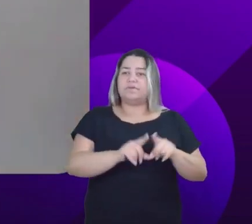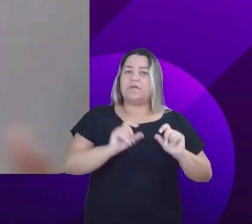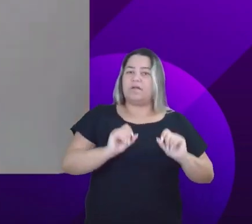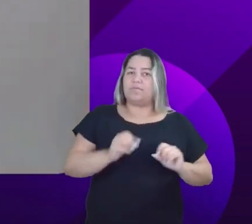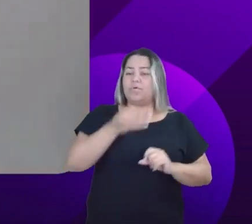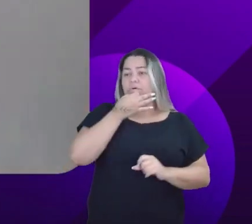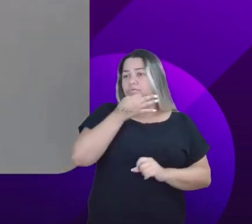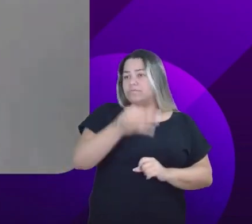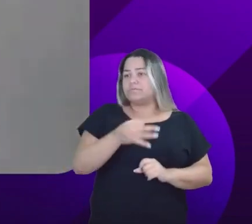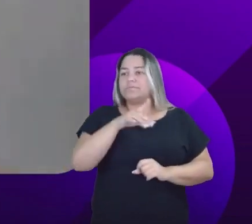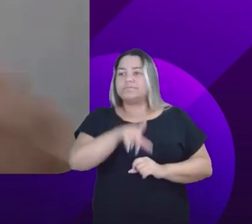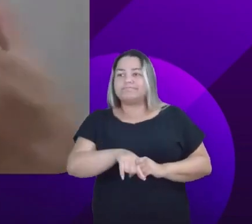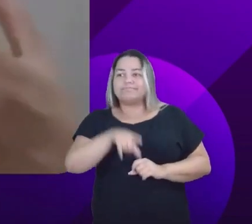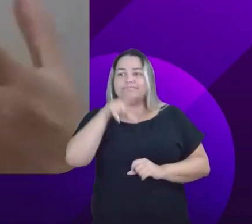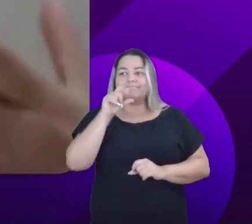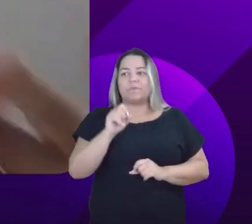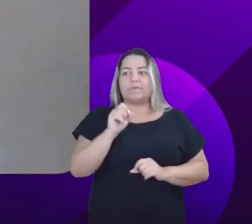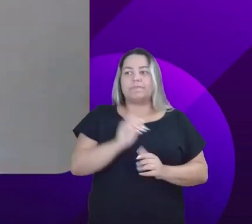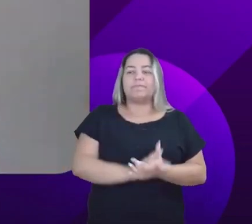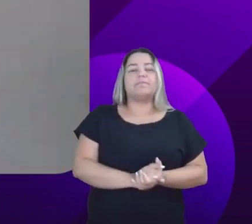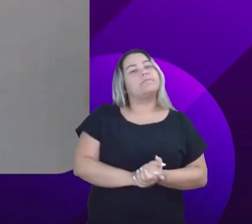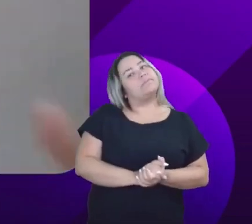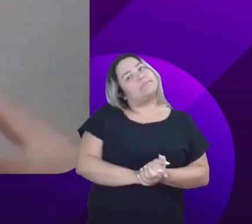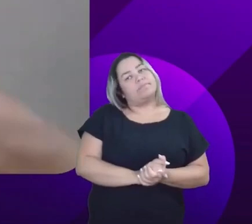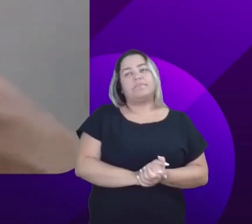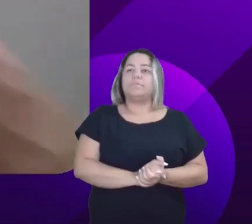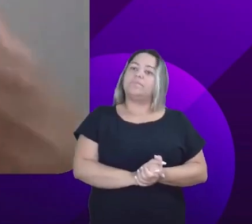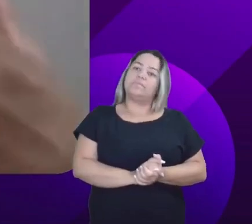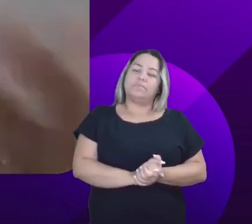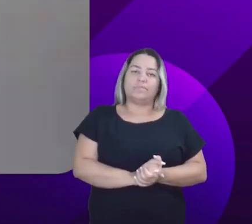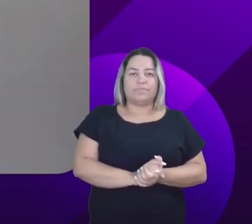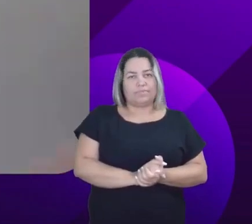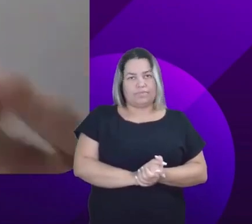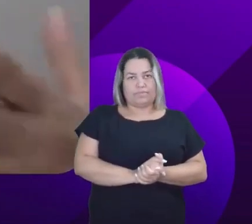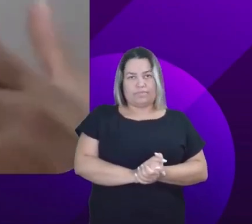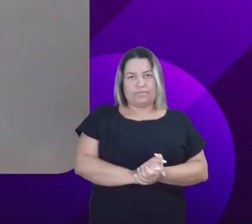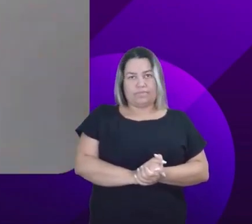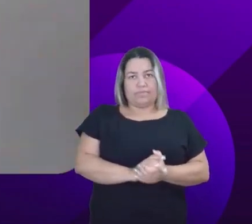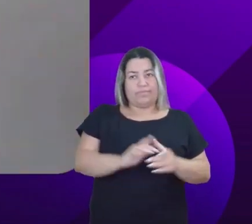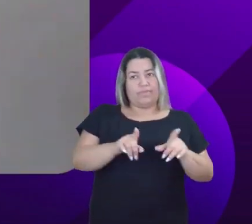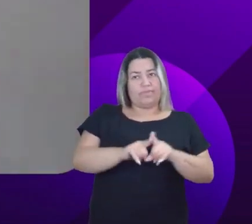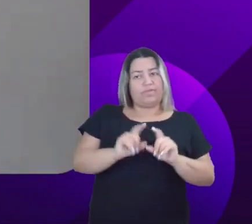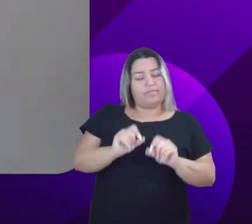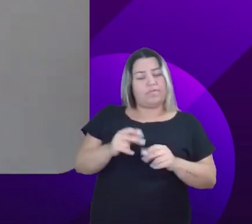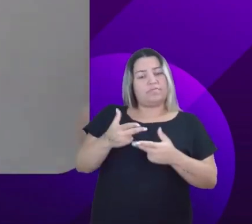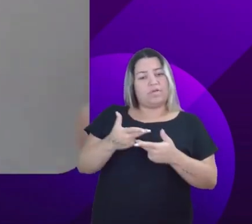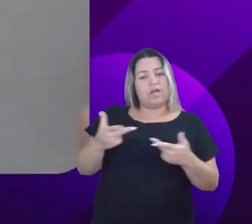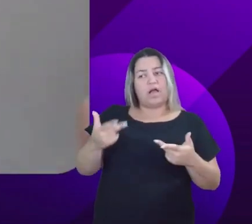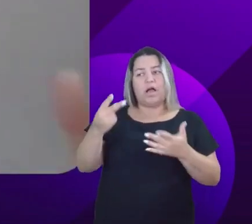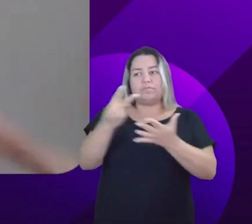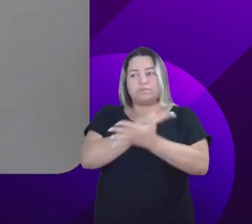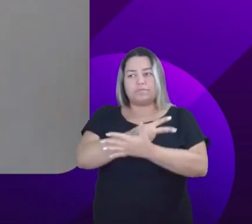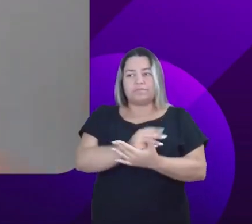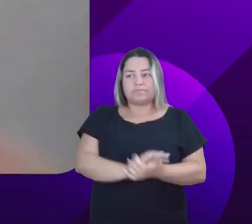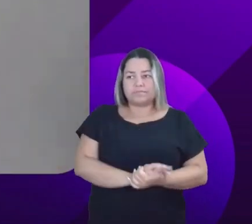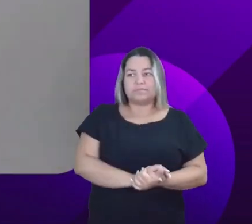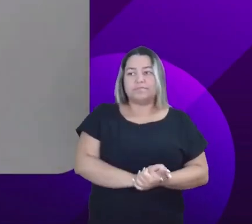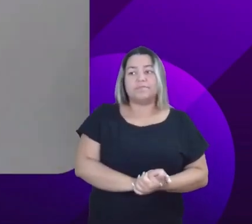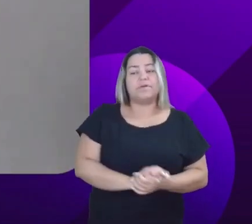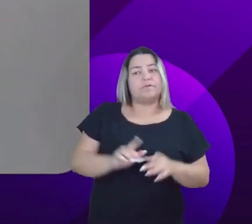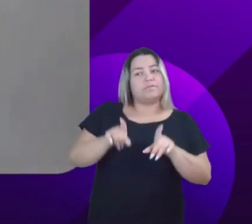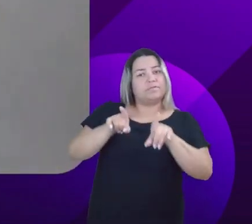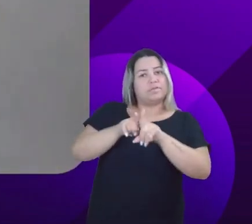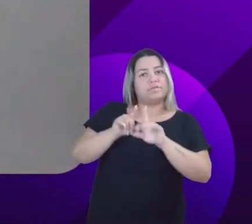propõem alternativas de mitigação a esta situação. Essas